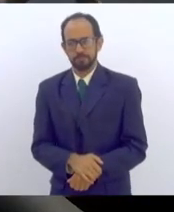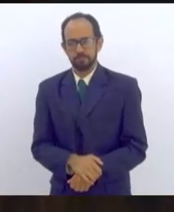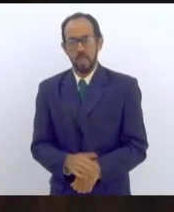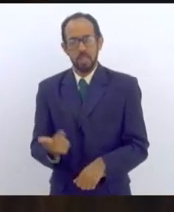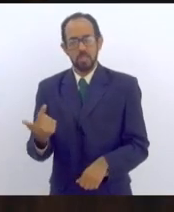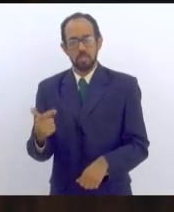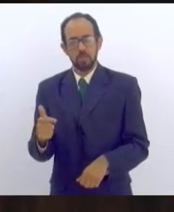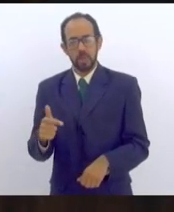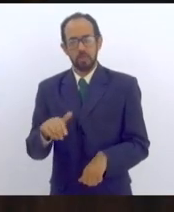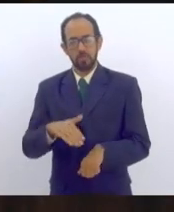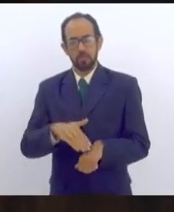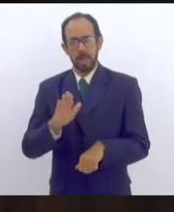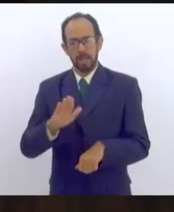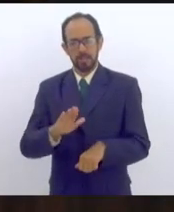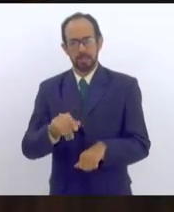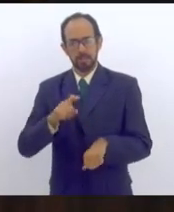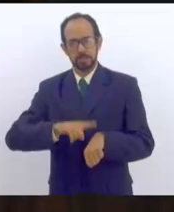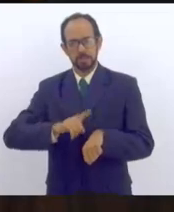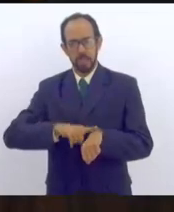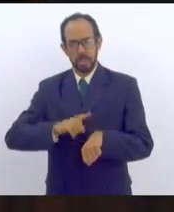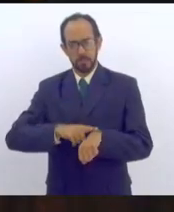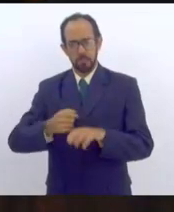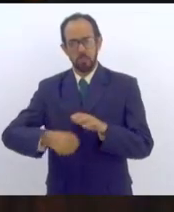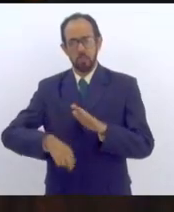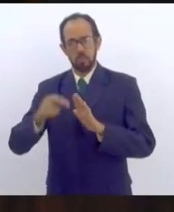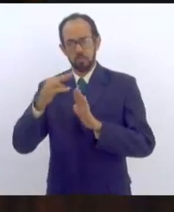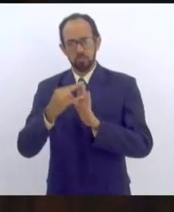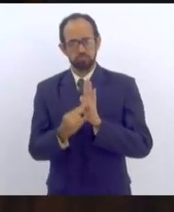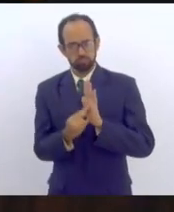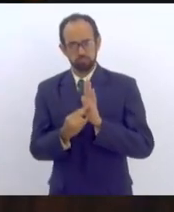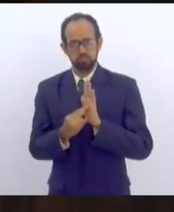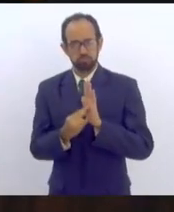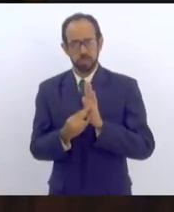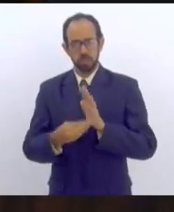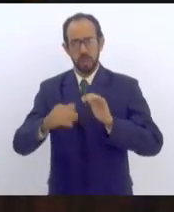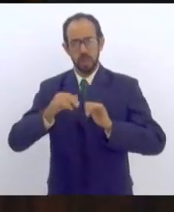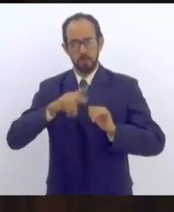Não havendo mais tempo regimental, a presidência